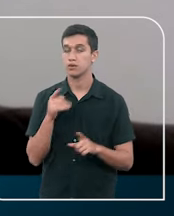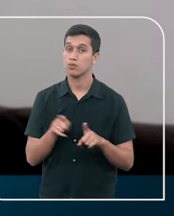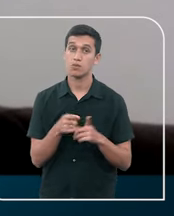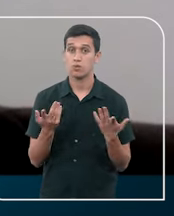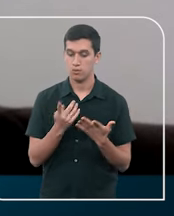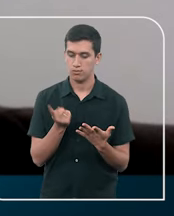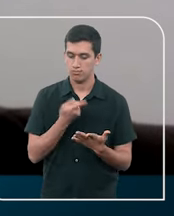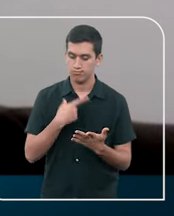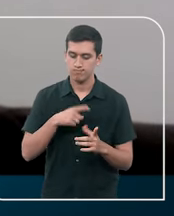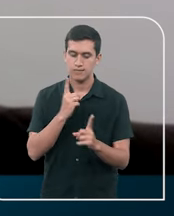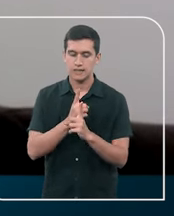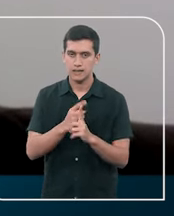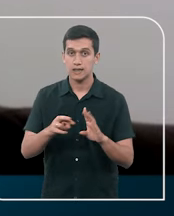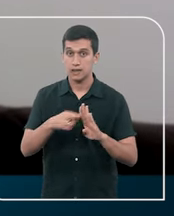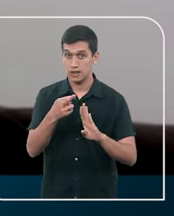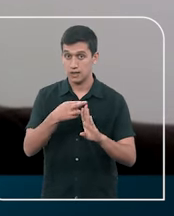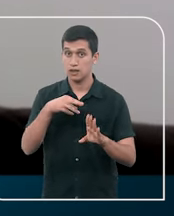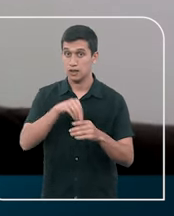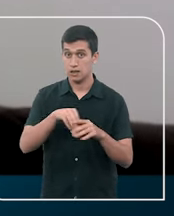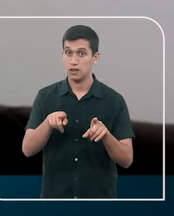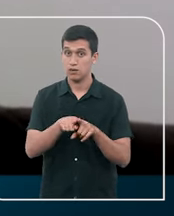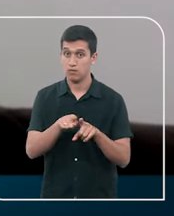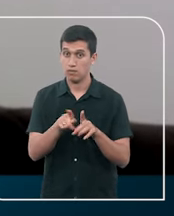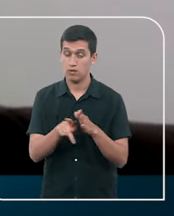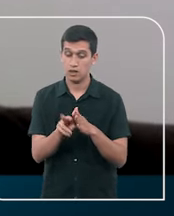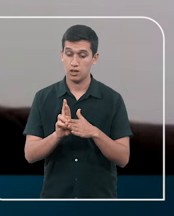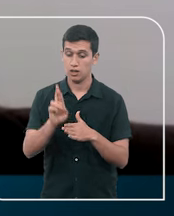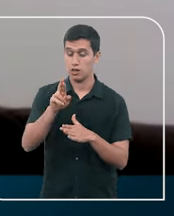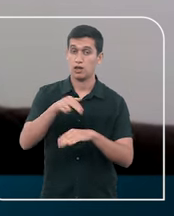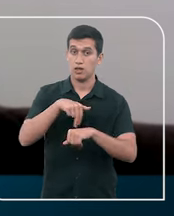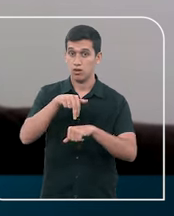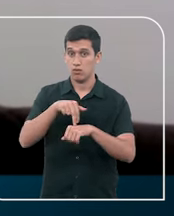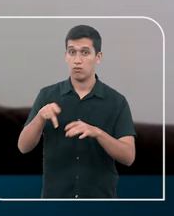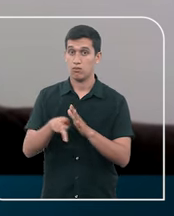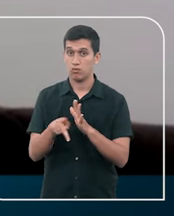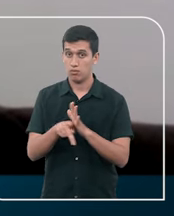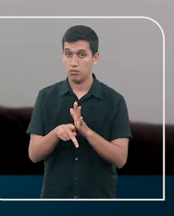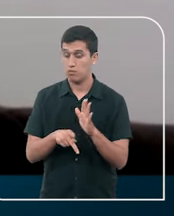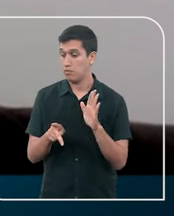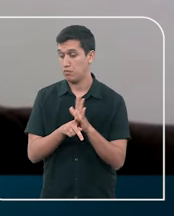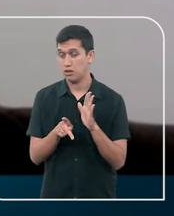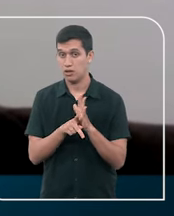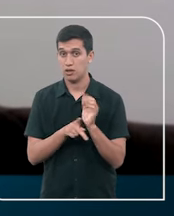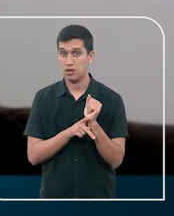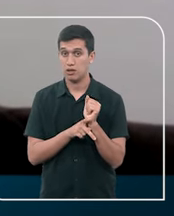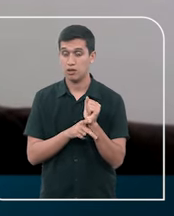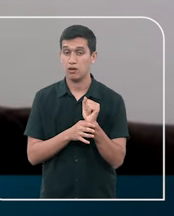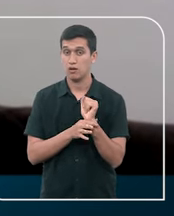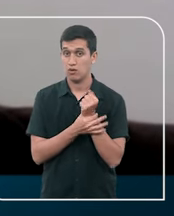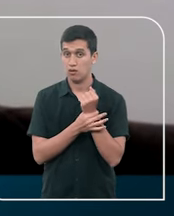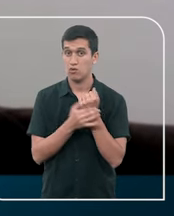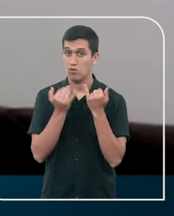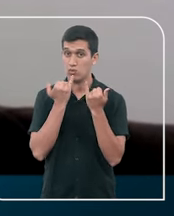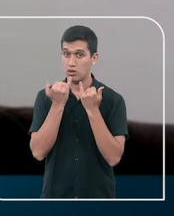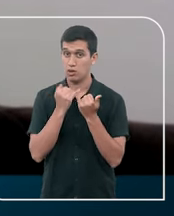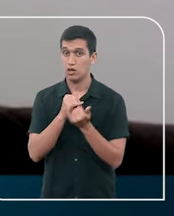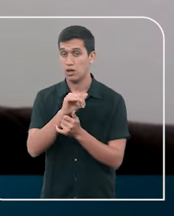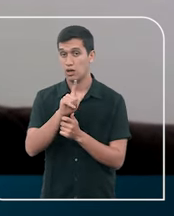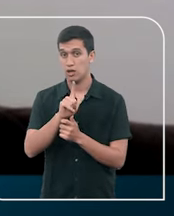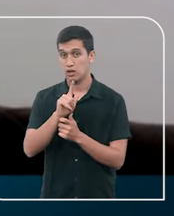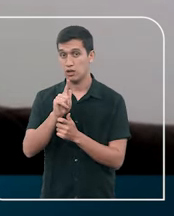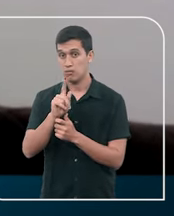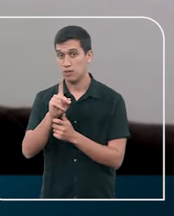resolução também da da autoridade Nacional de Proteção de dados que eh a lgpd Claro abrange os entes